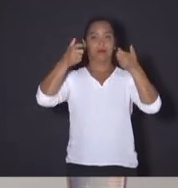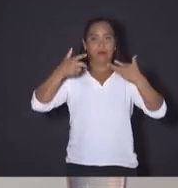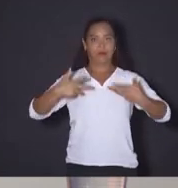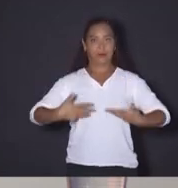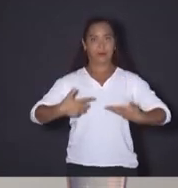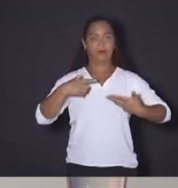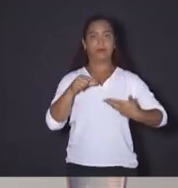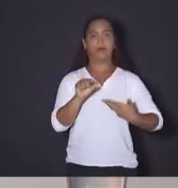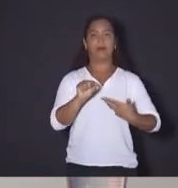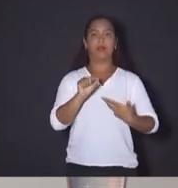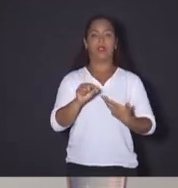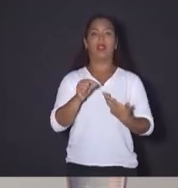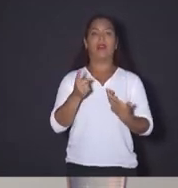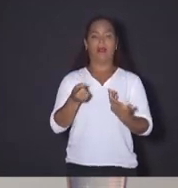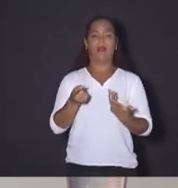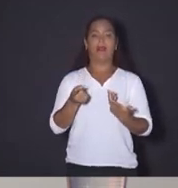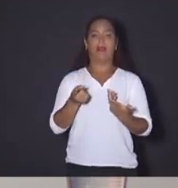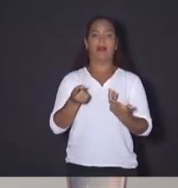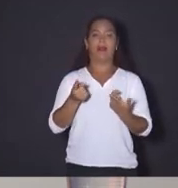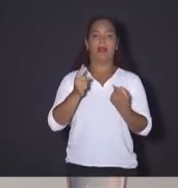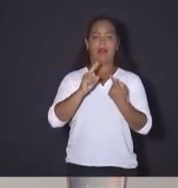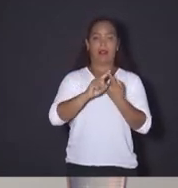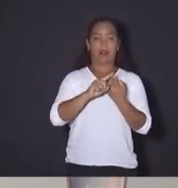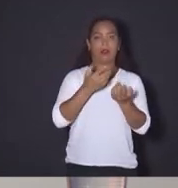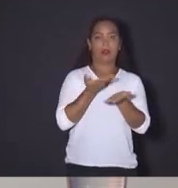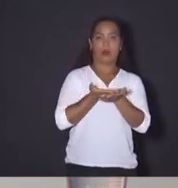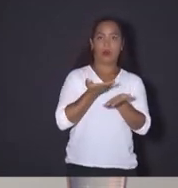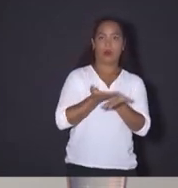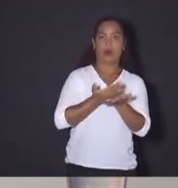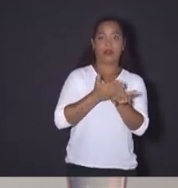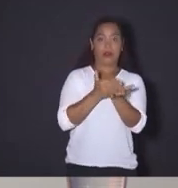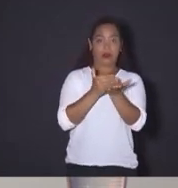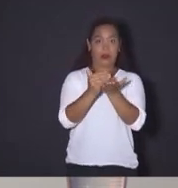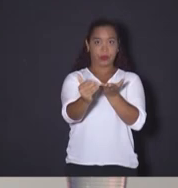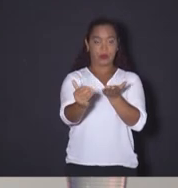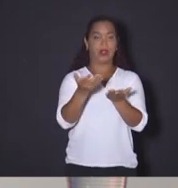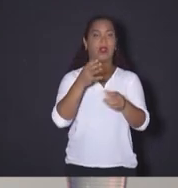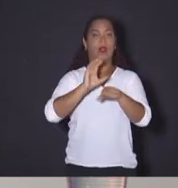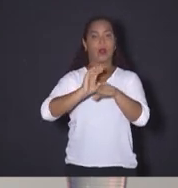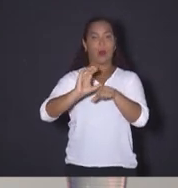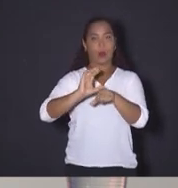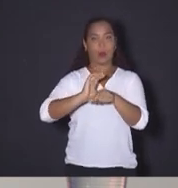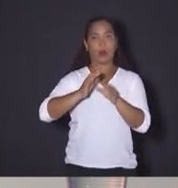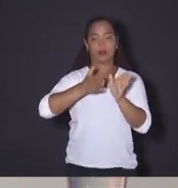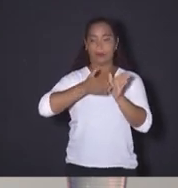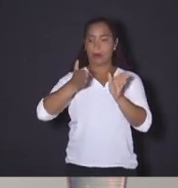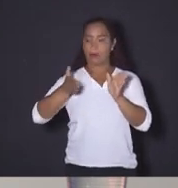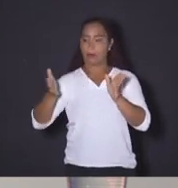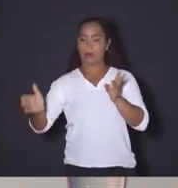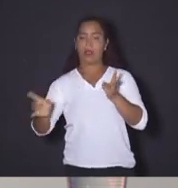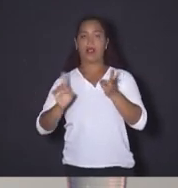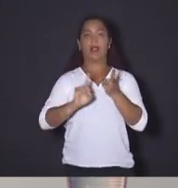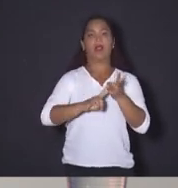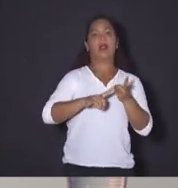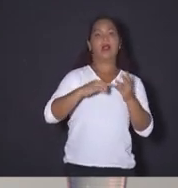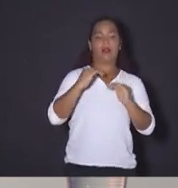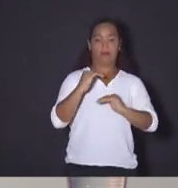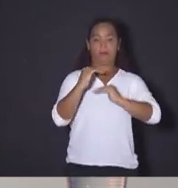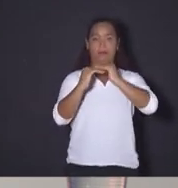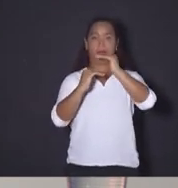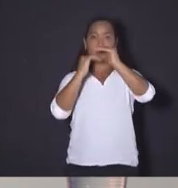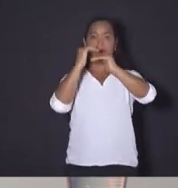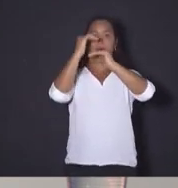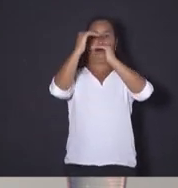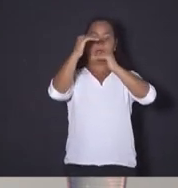partir da articulação entre a formação inicial formação continuada carreira salários condições de trabalho